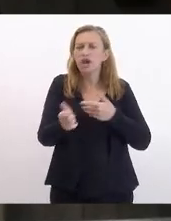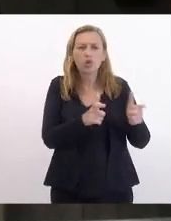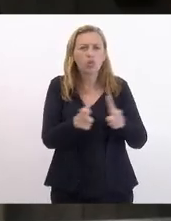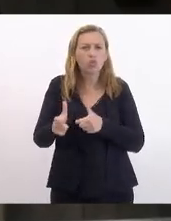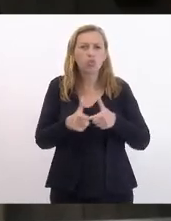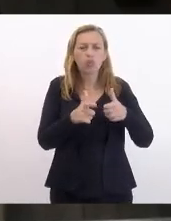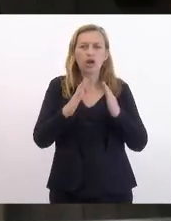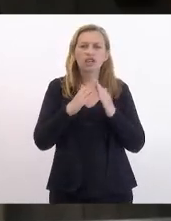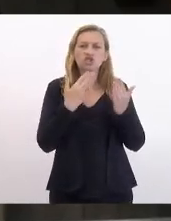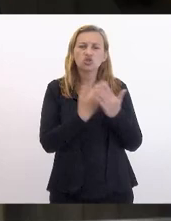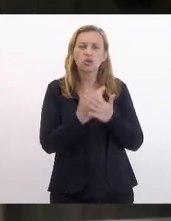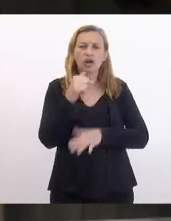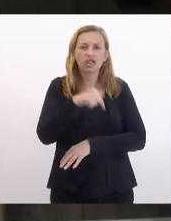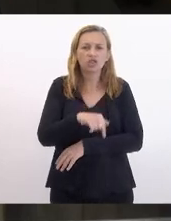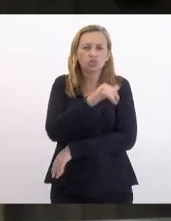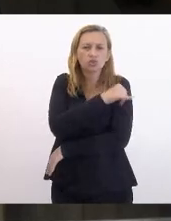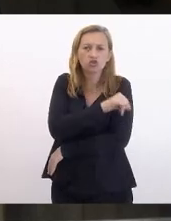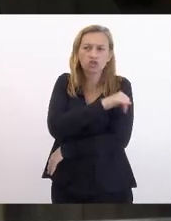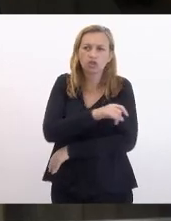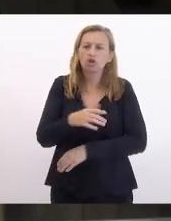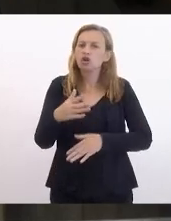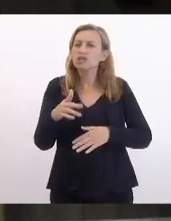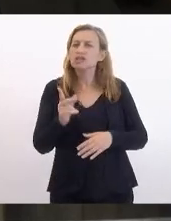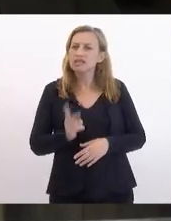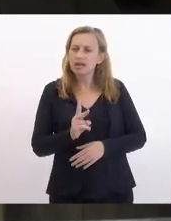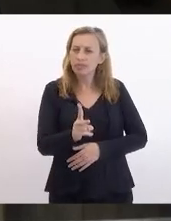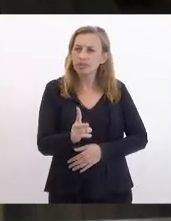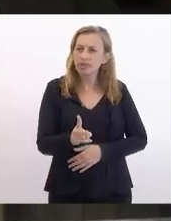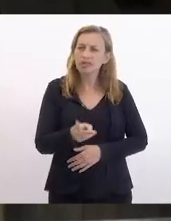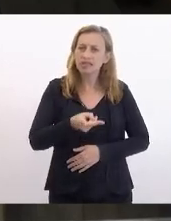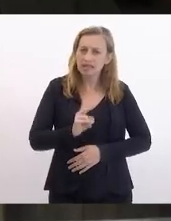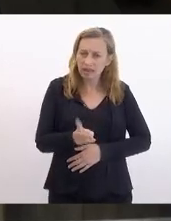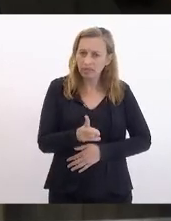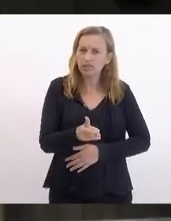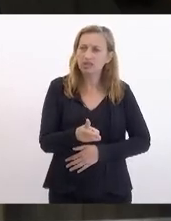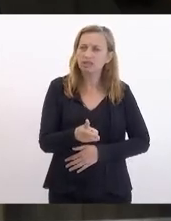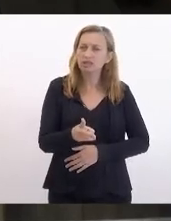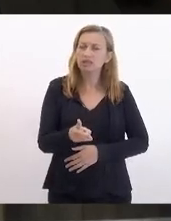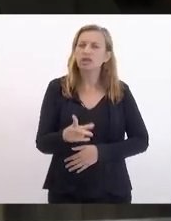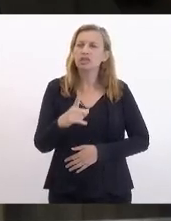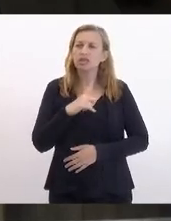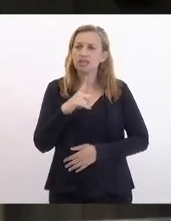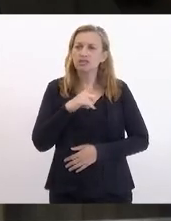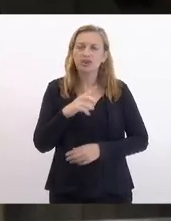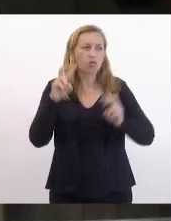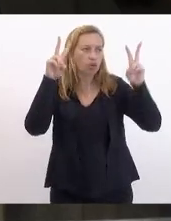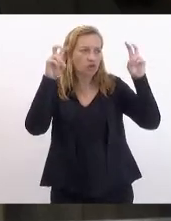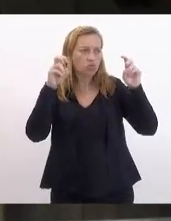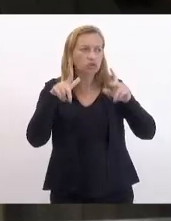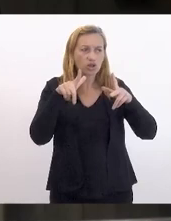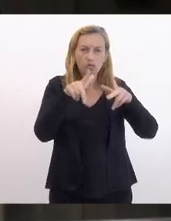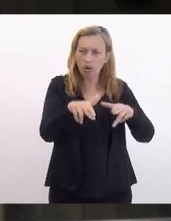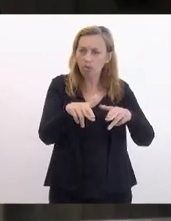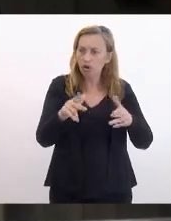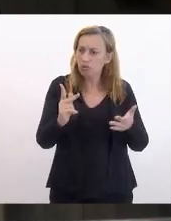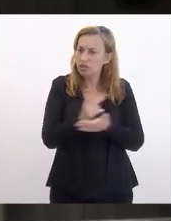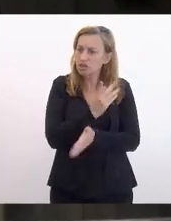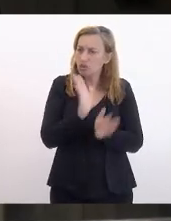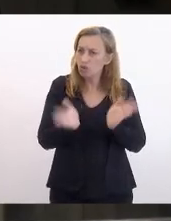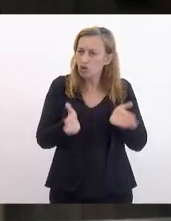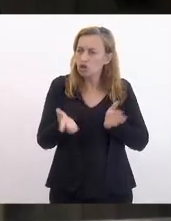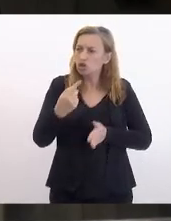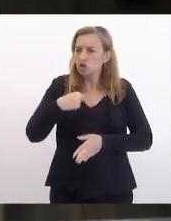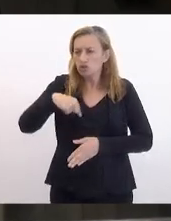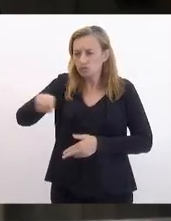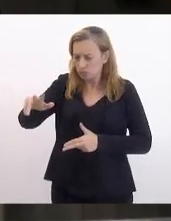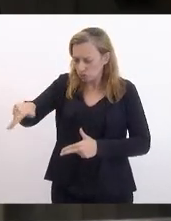ambiente escolar aqui do Rio de Janeiro todas as vezes sem exceção que apareceram caso como esse nós